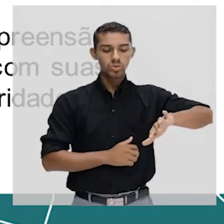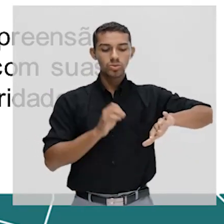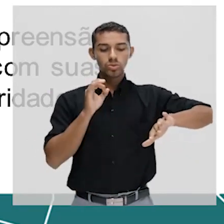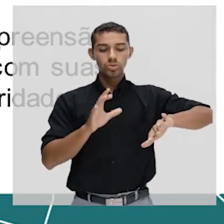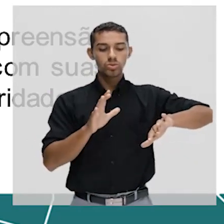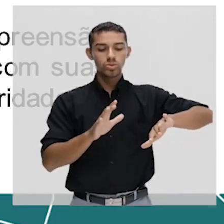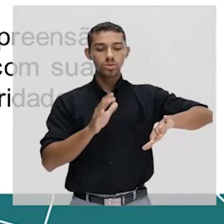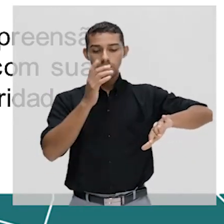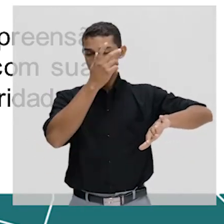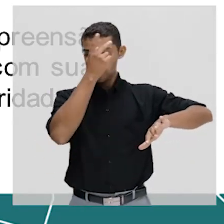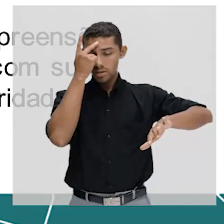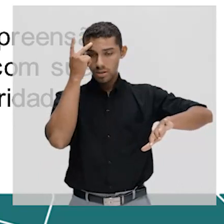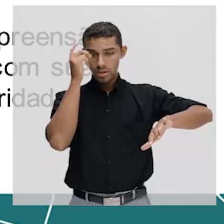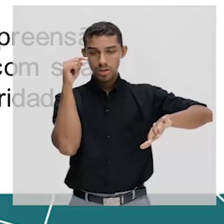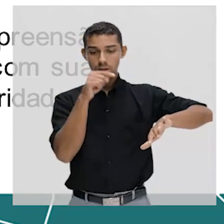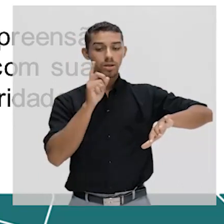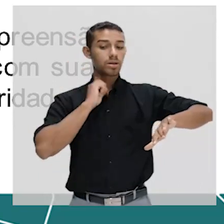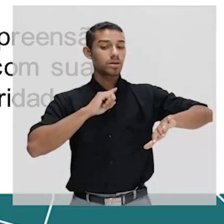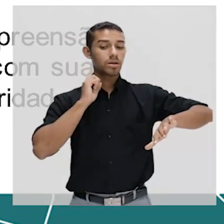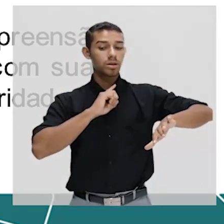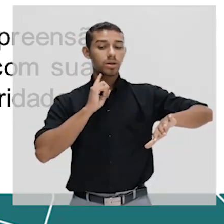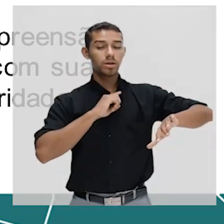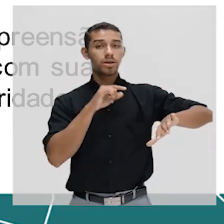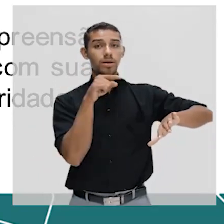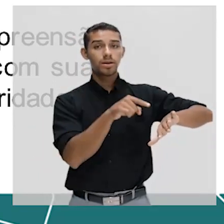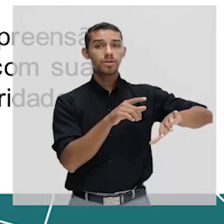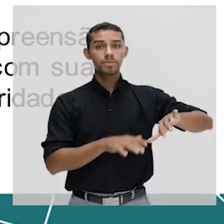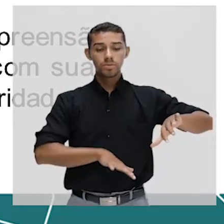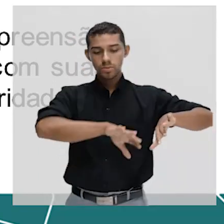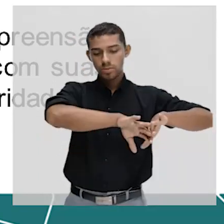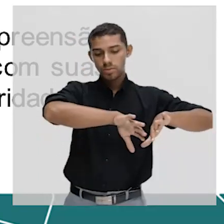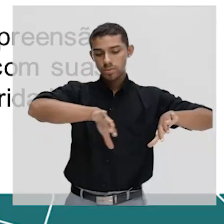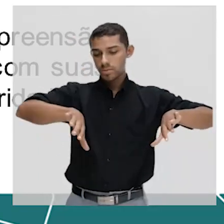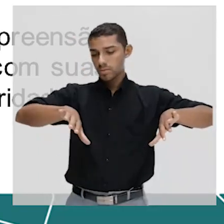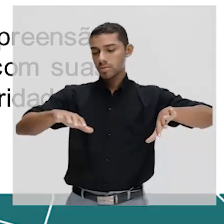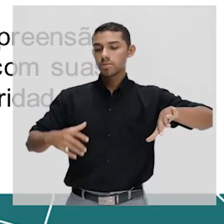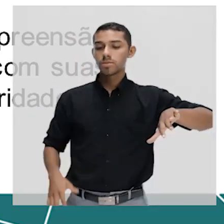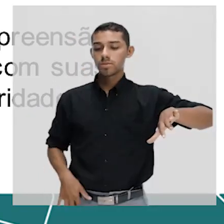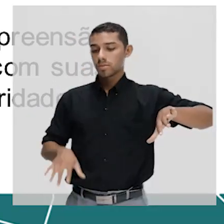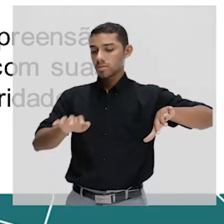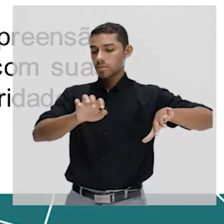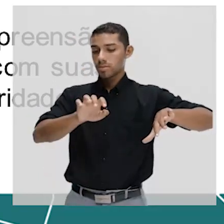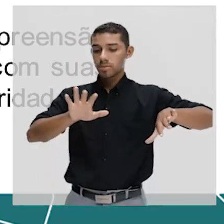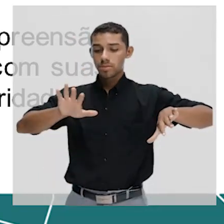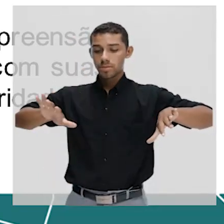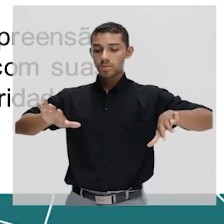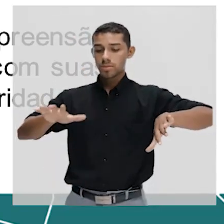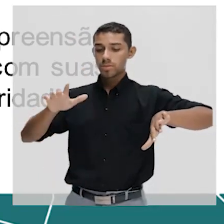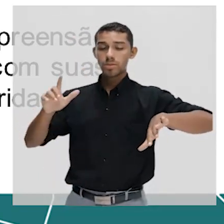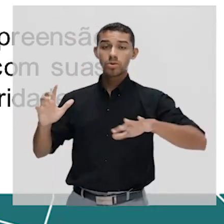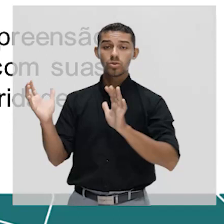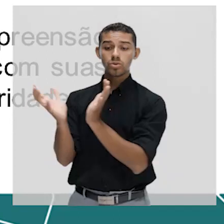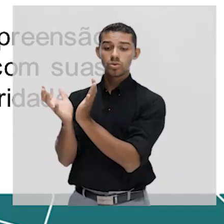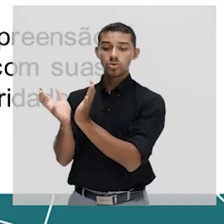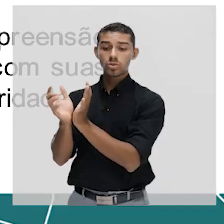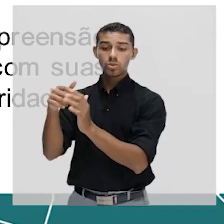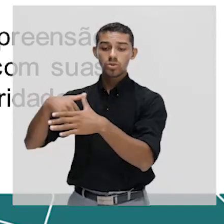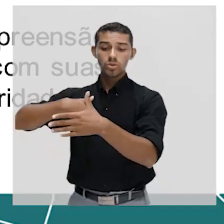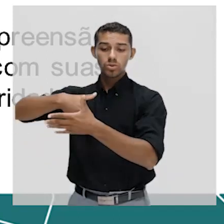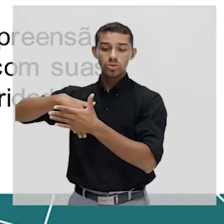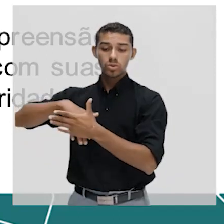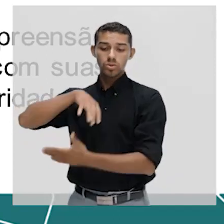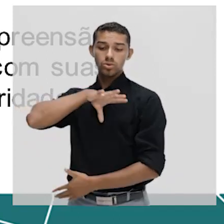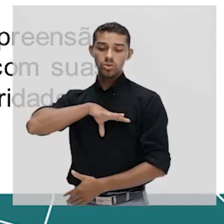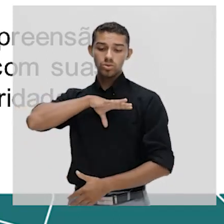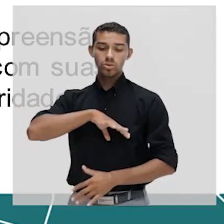só a torcida do Flamengo. Aí, vai pra cá. Eu quero para cá, do lado esquerdo, só a torcida do Vasco. E eu quero que fique aqui